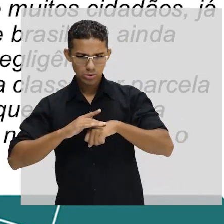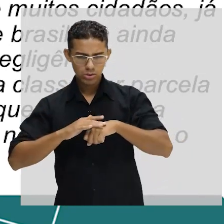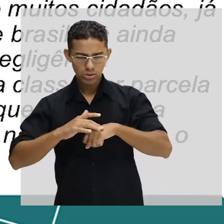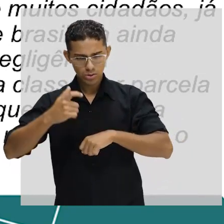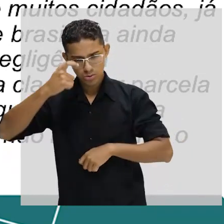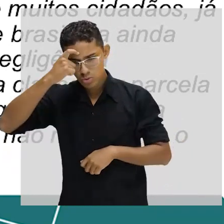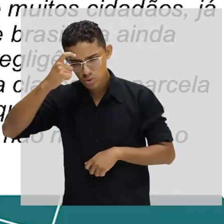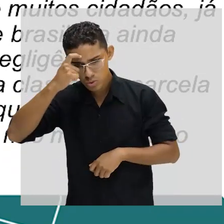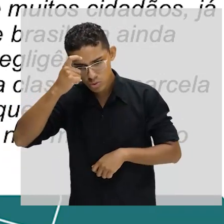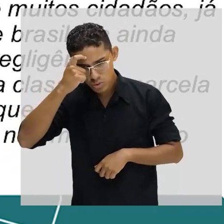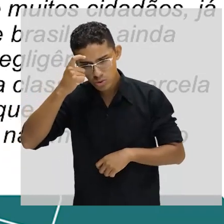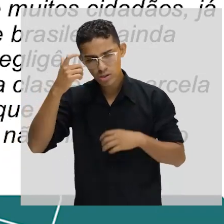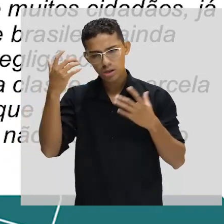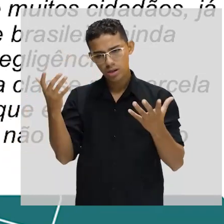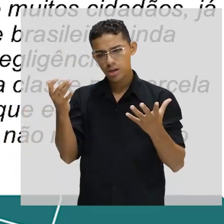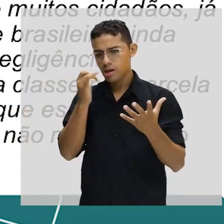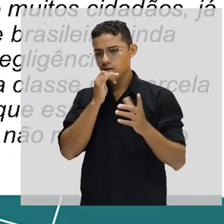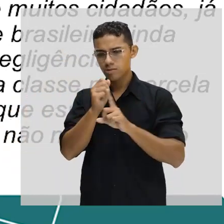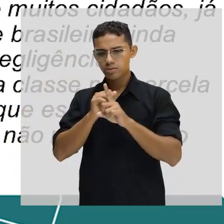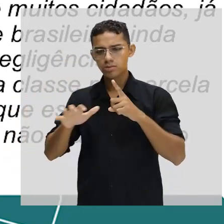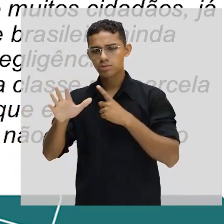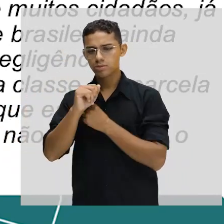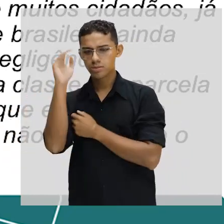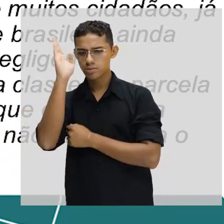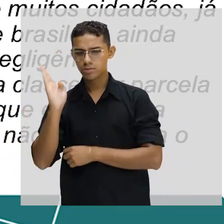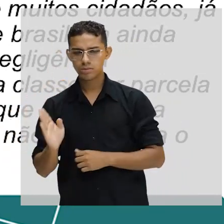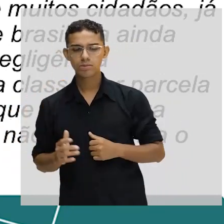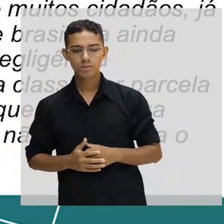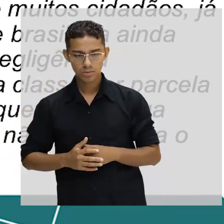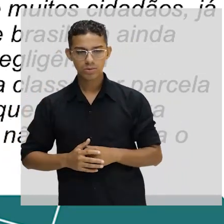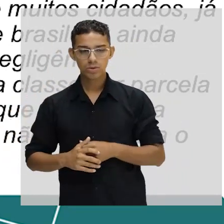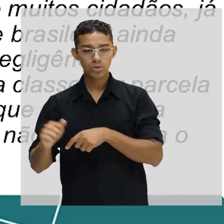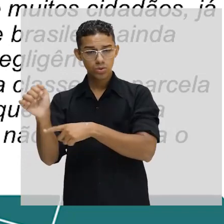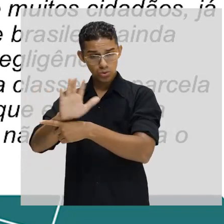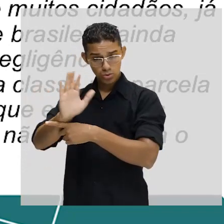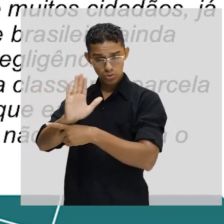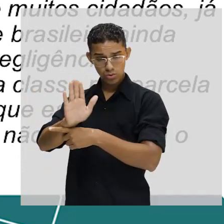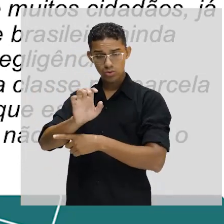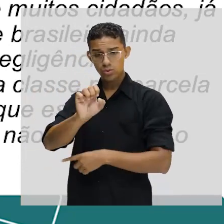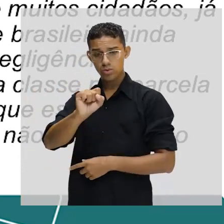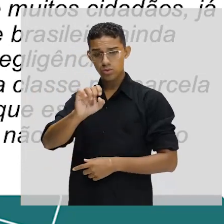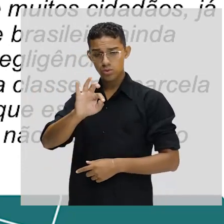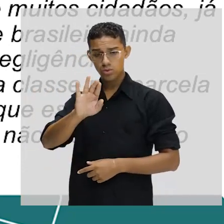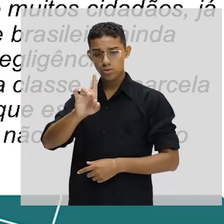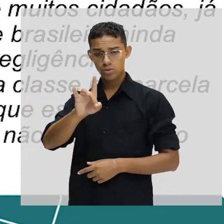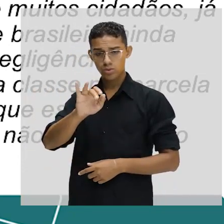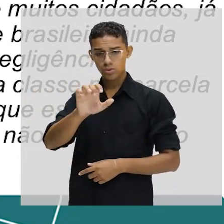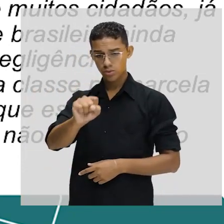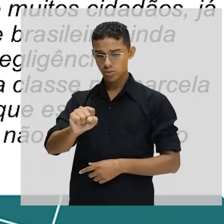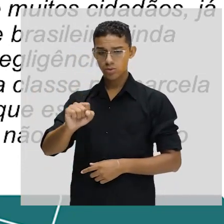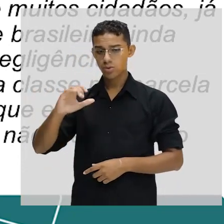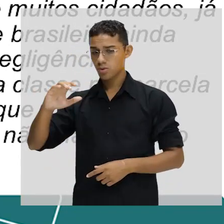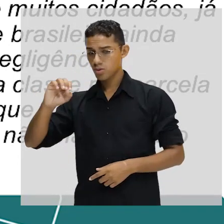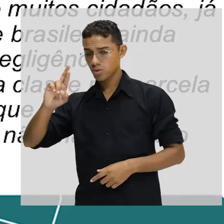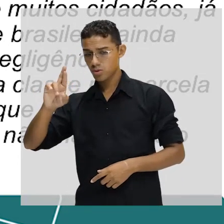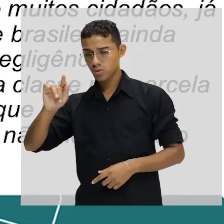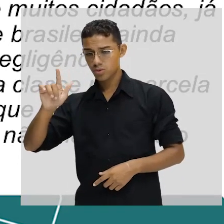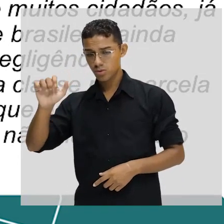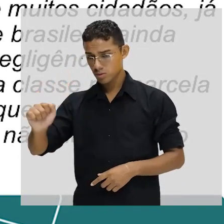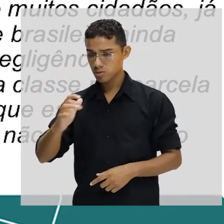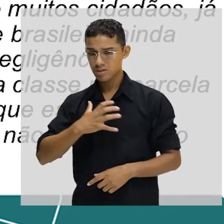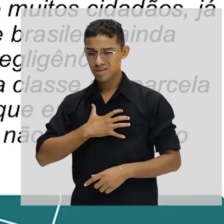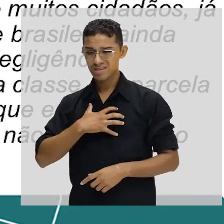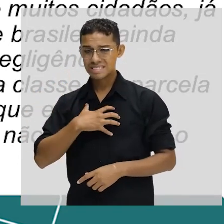filme estadunidense Coringa, o personagem principal, Arthur Fleck, sofre de um transtorno mental